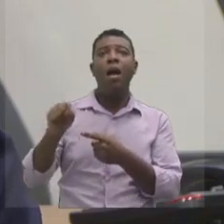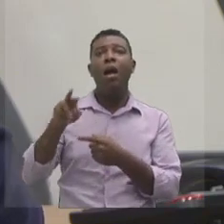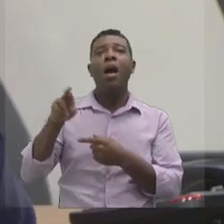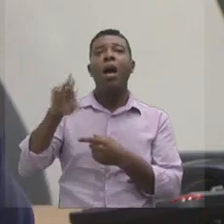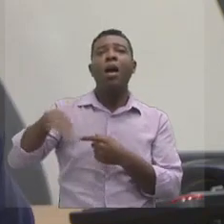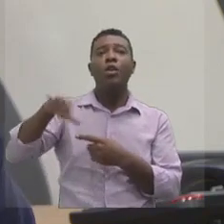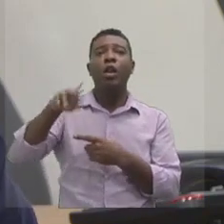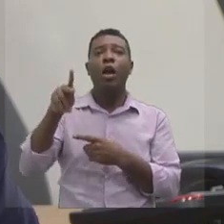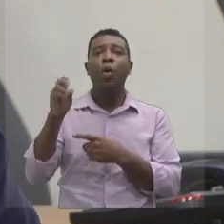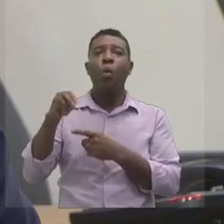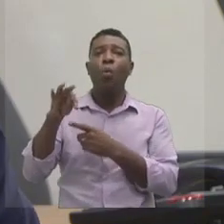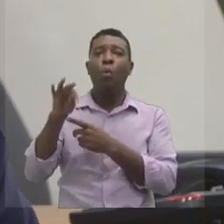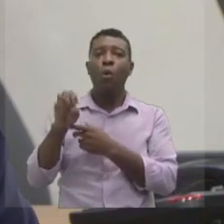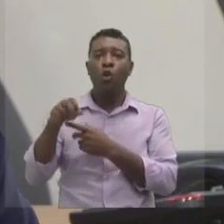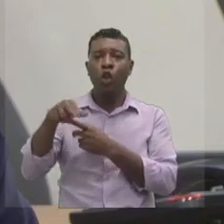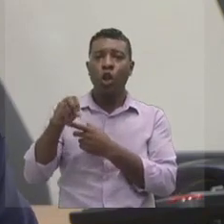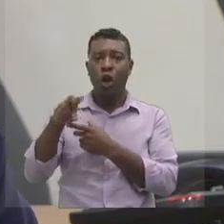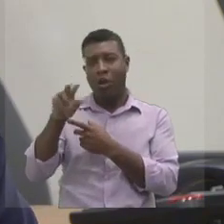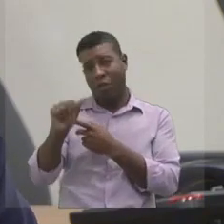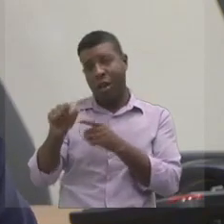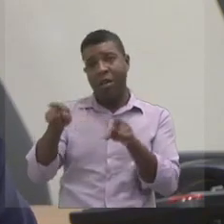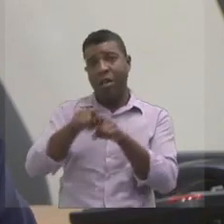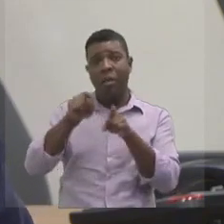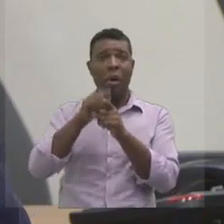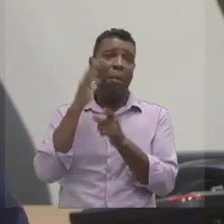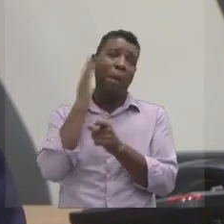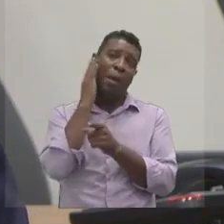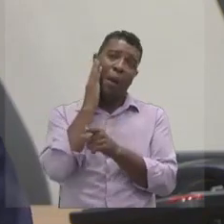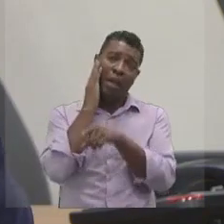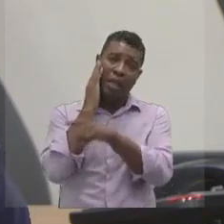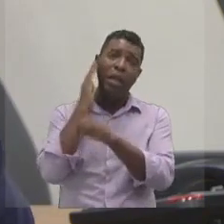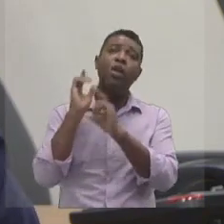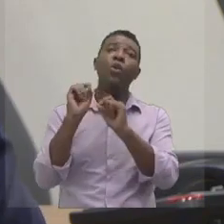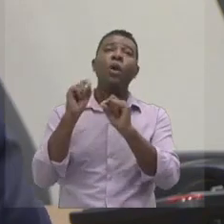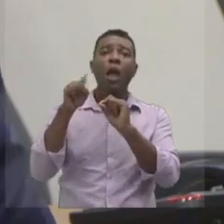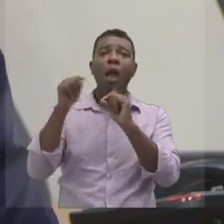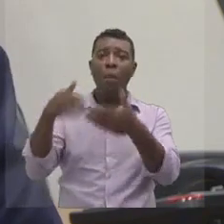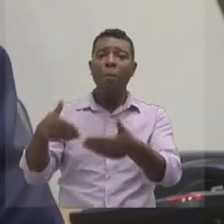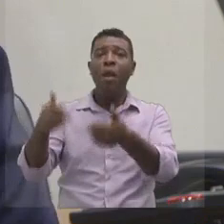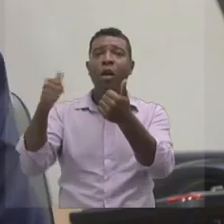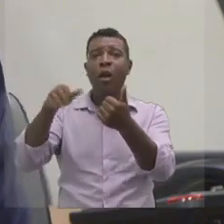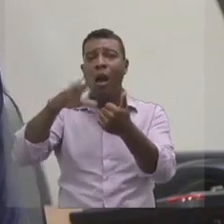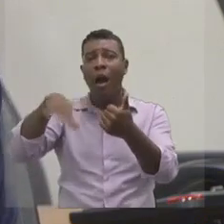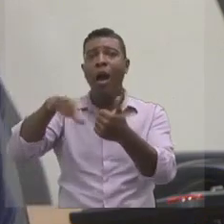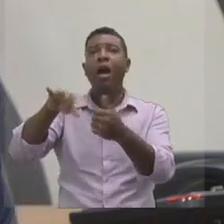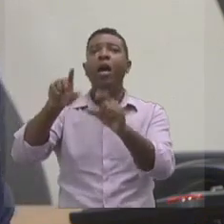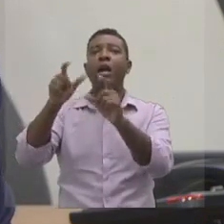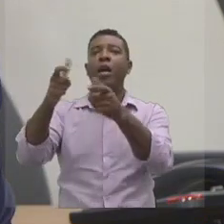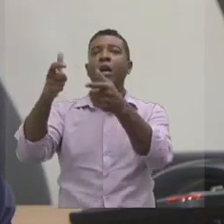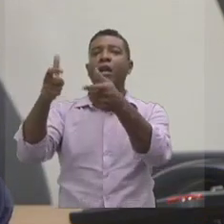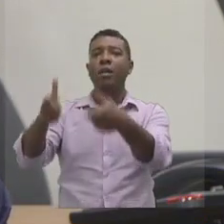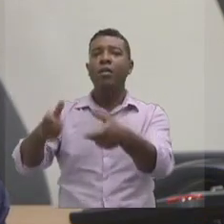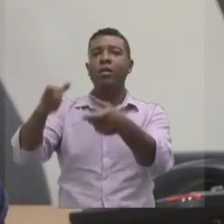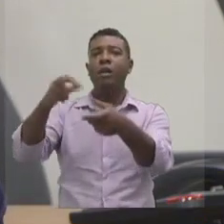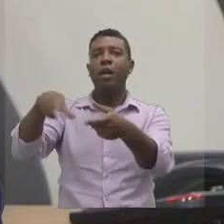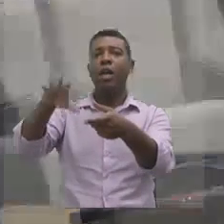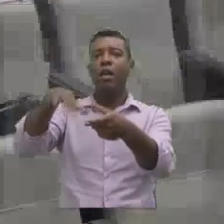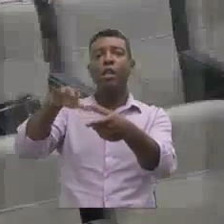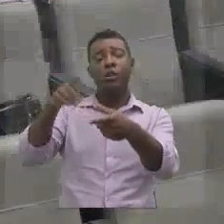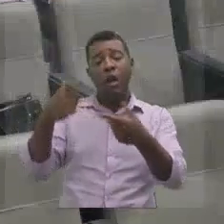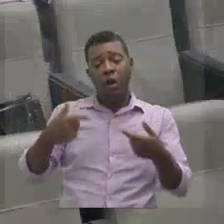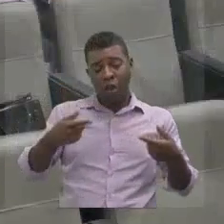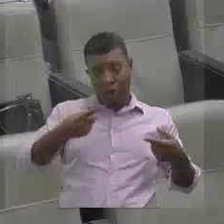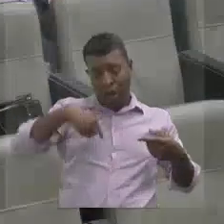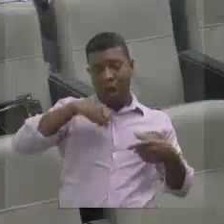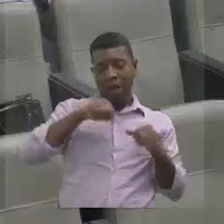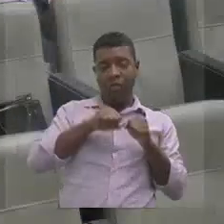Nova e de Barbacena avançar pelo menos pontos críticos tá então tá a gente deixa o compromisso aqui mas não tá